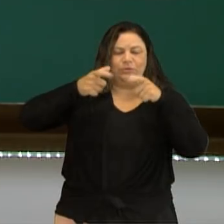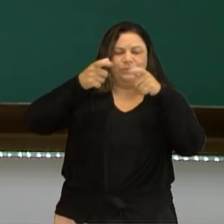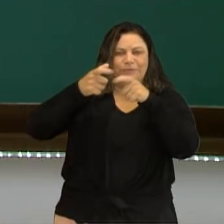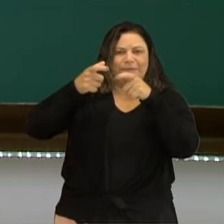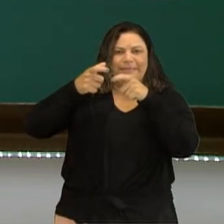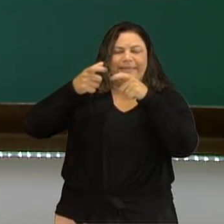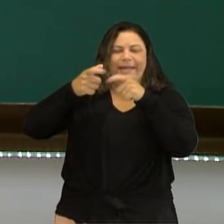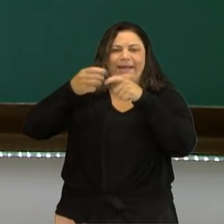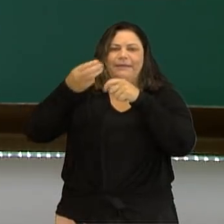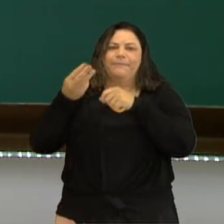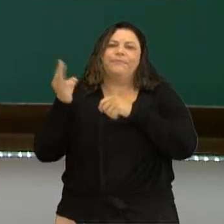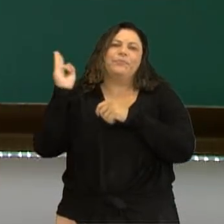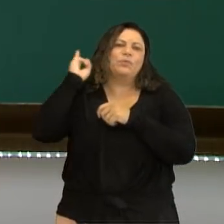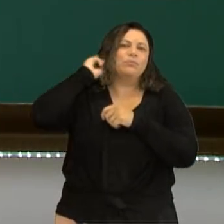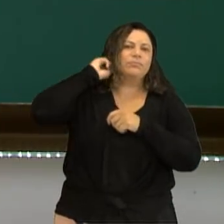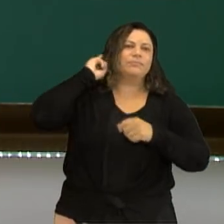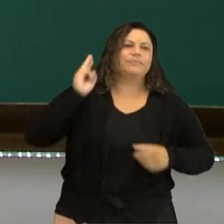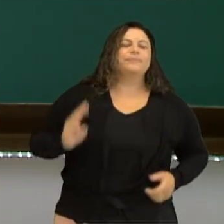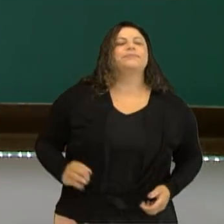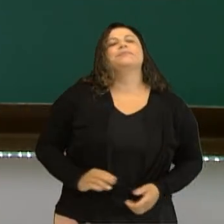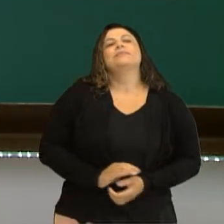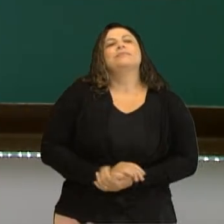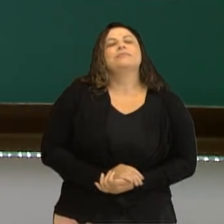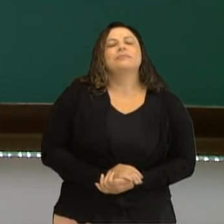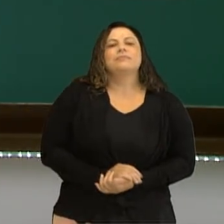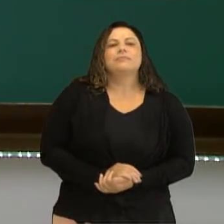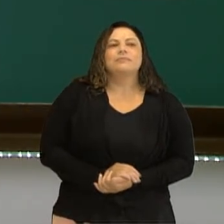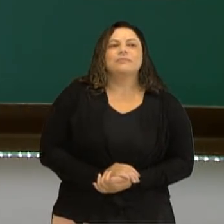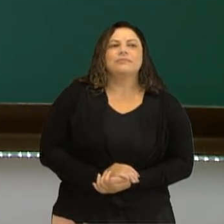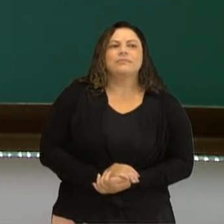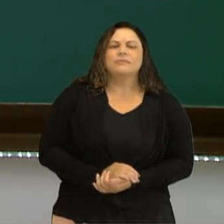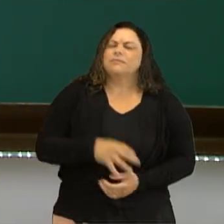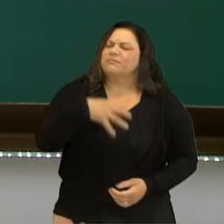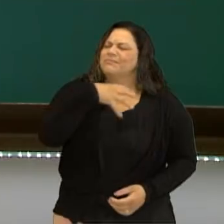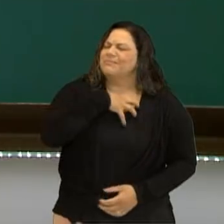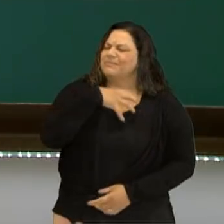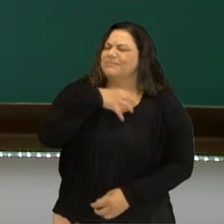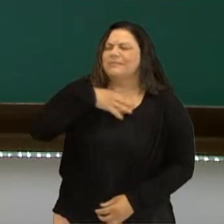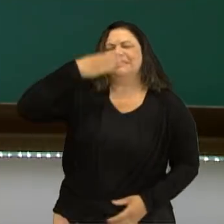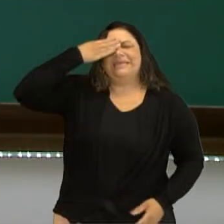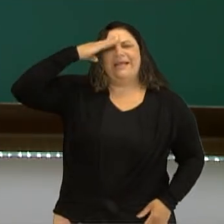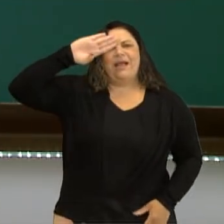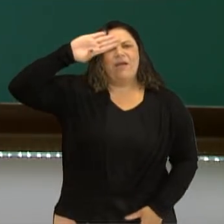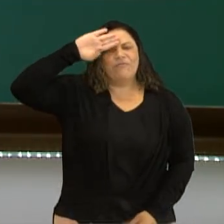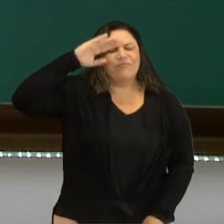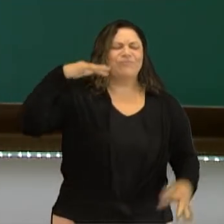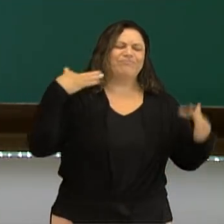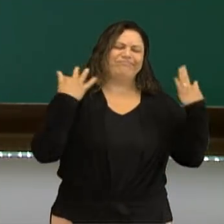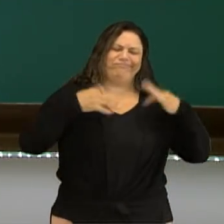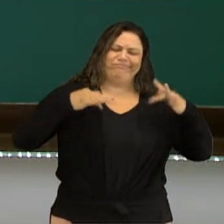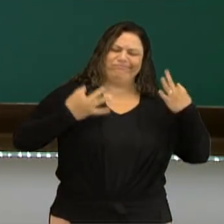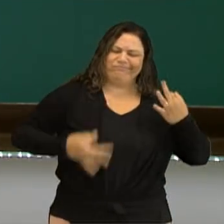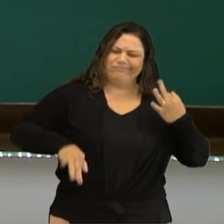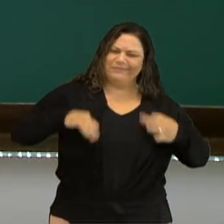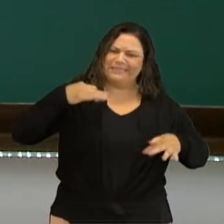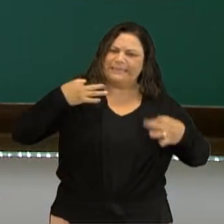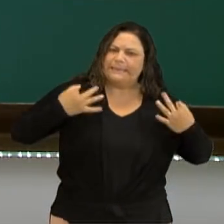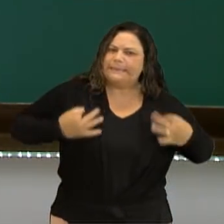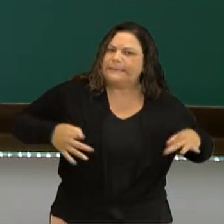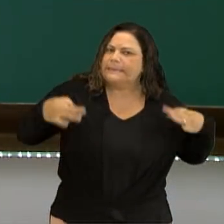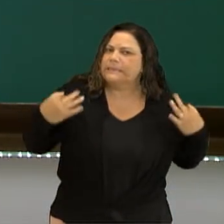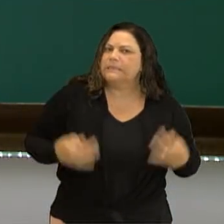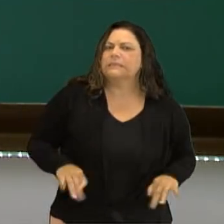essa bactéria vai atuar. Então, os sintomas: febre, dores,